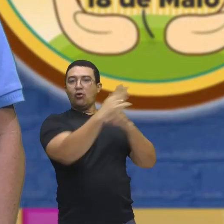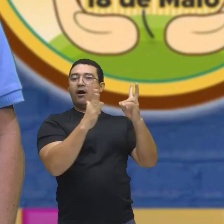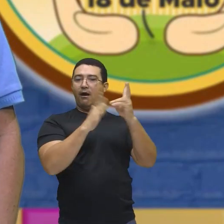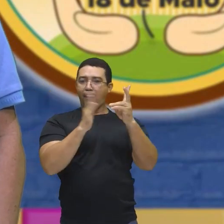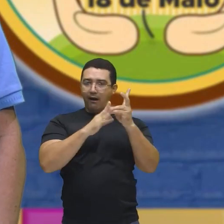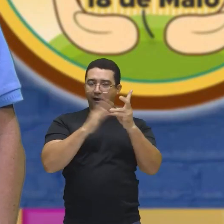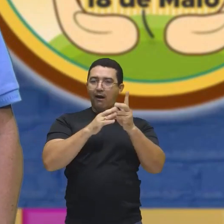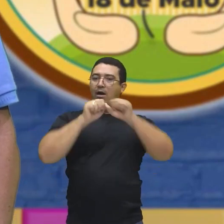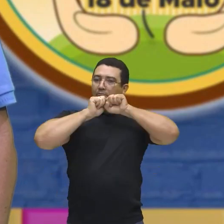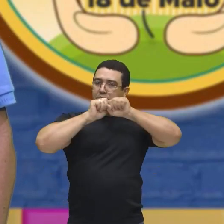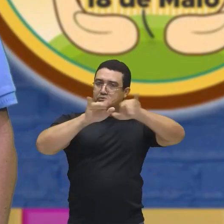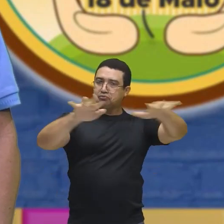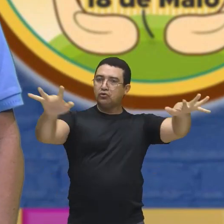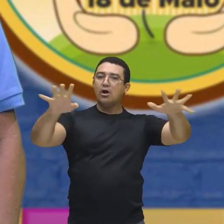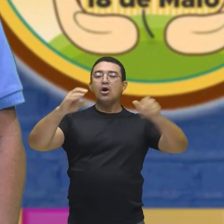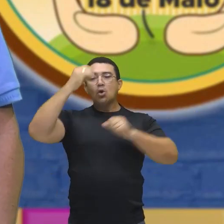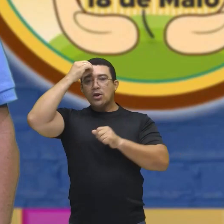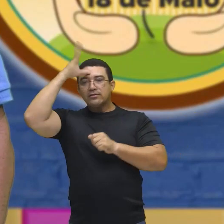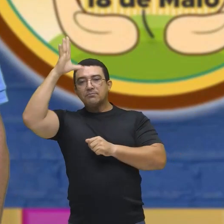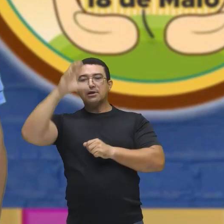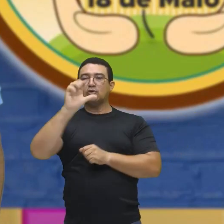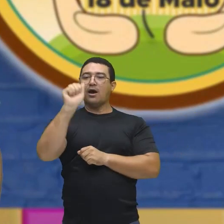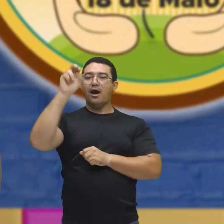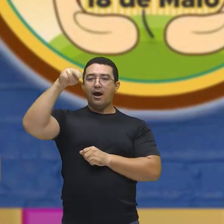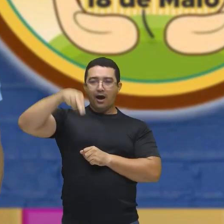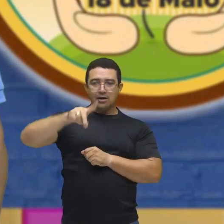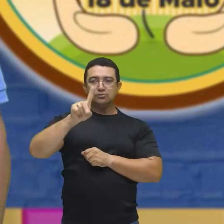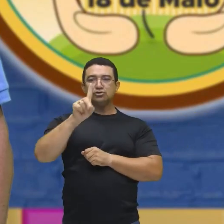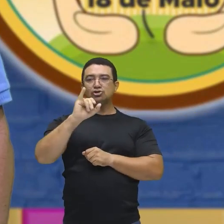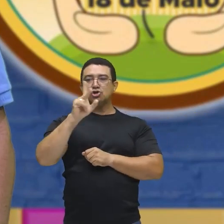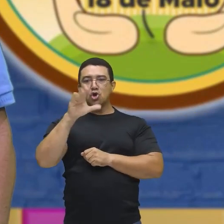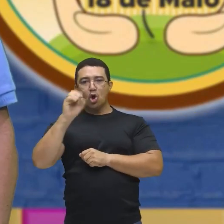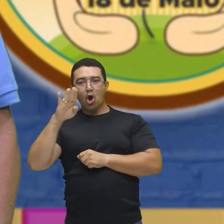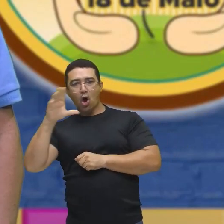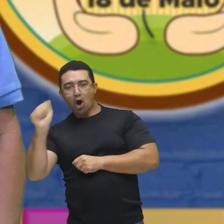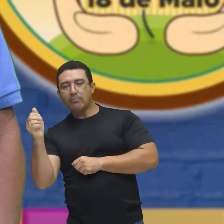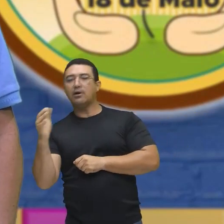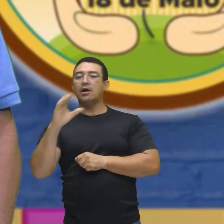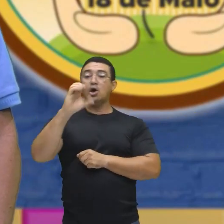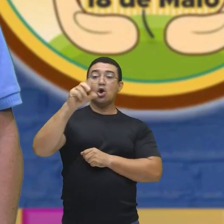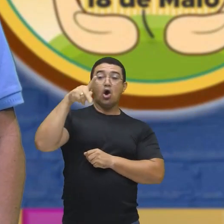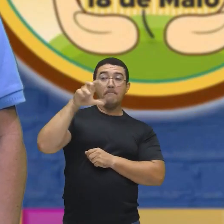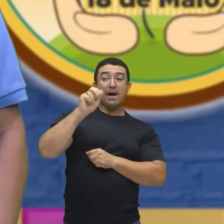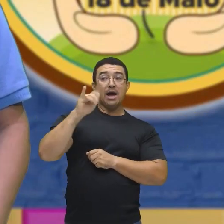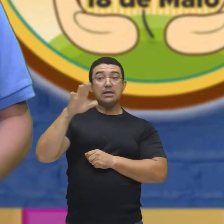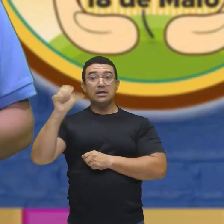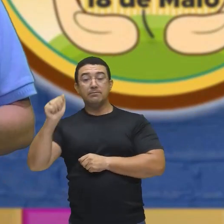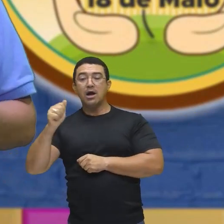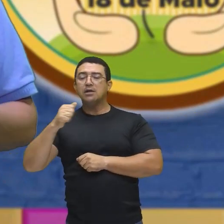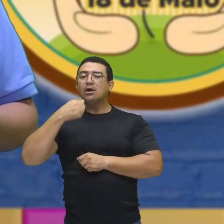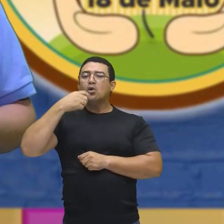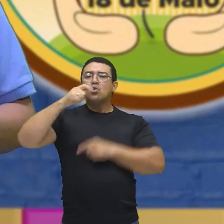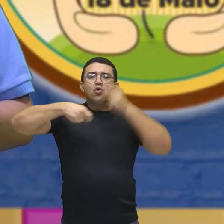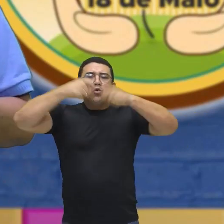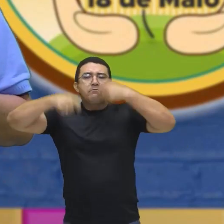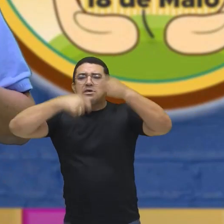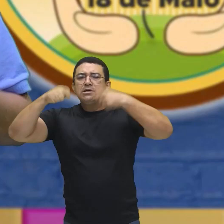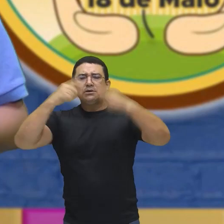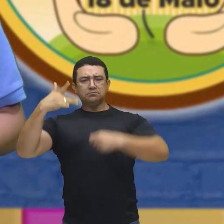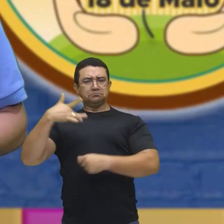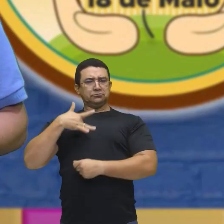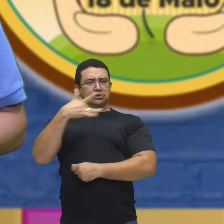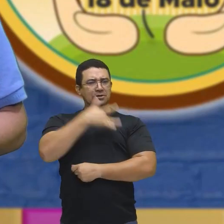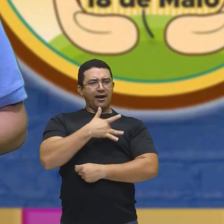vários conhecimentos através da andiroba, da copaíba, da alimentação saudável. O que é mais saudável do que comer